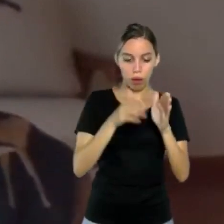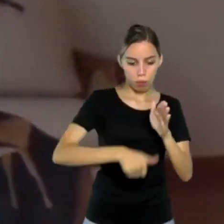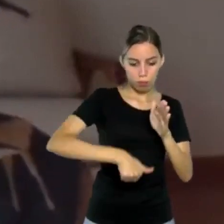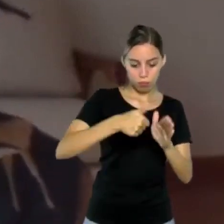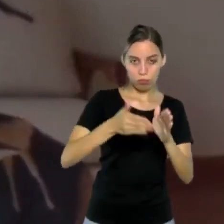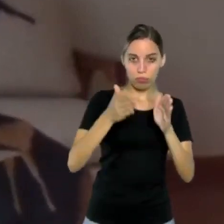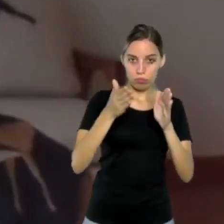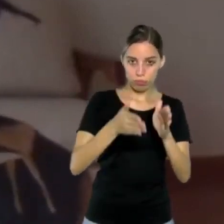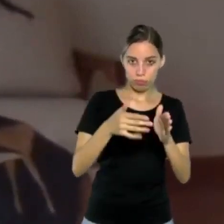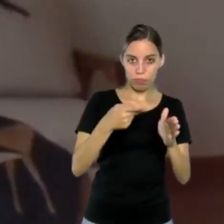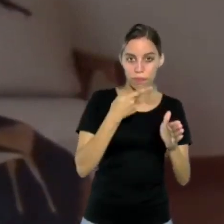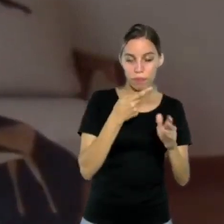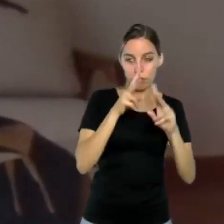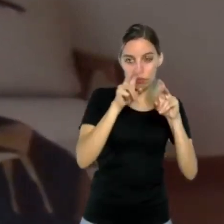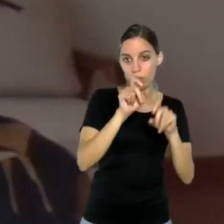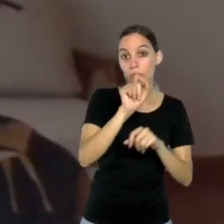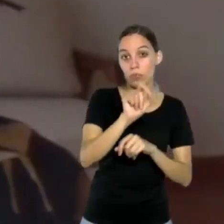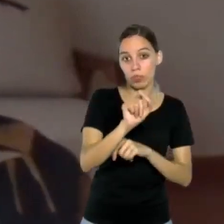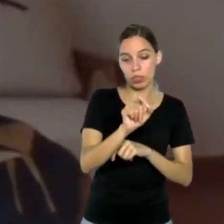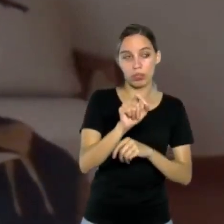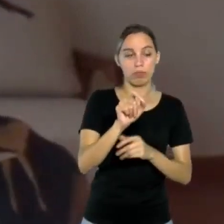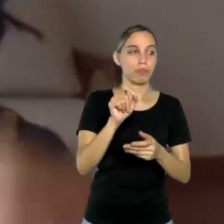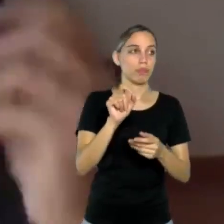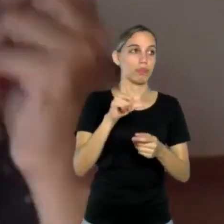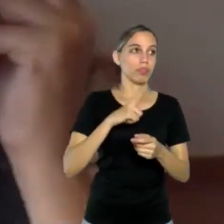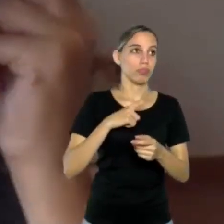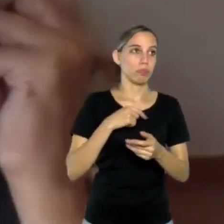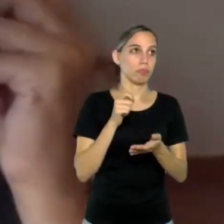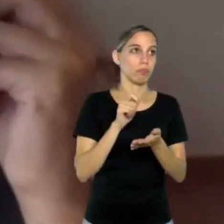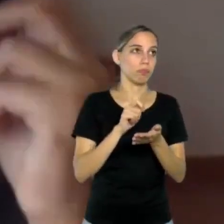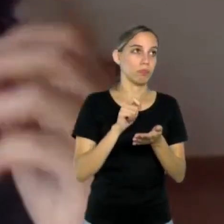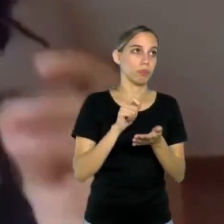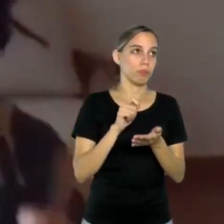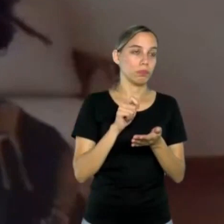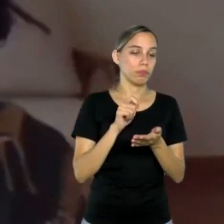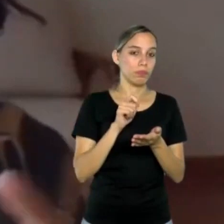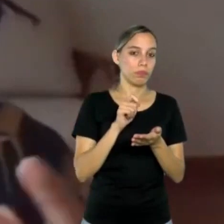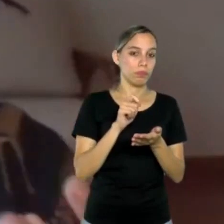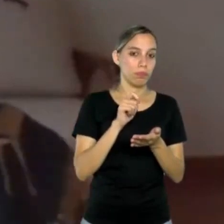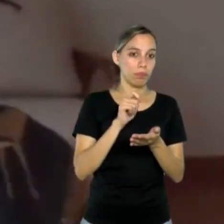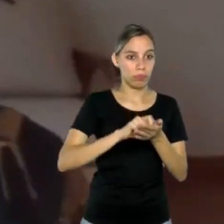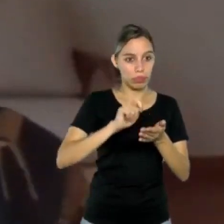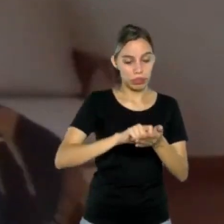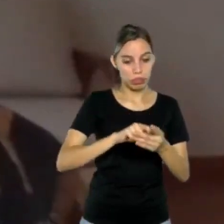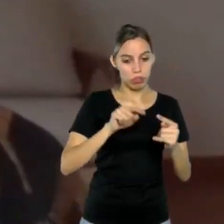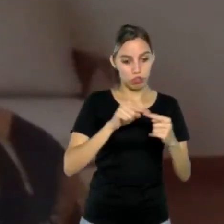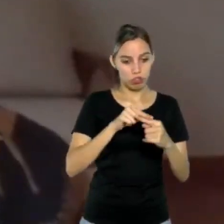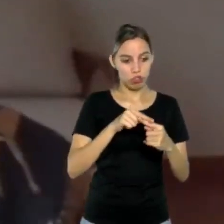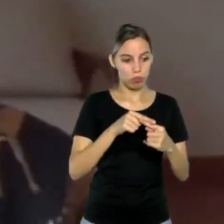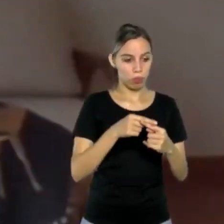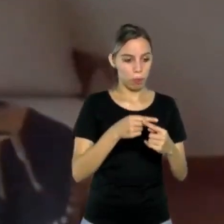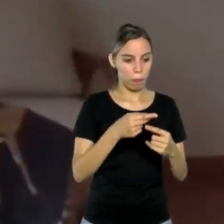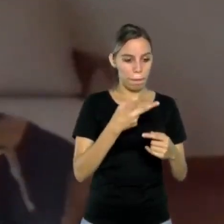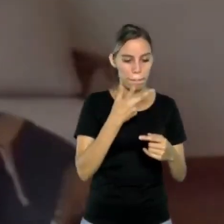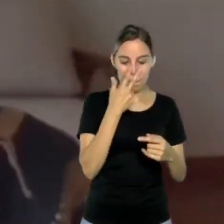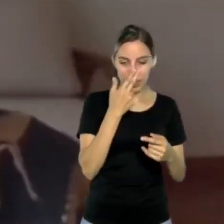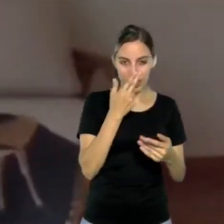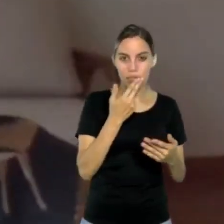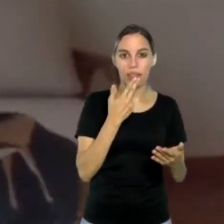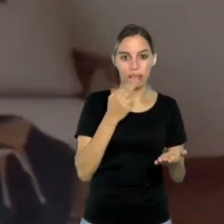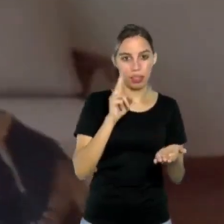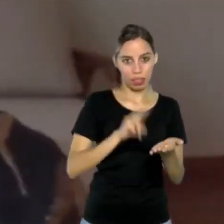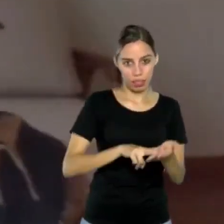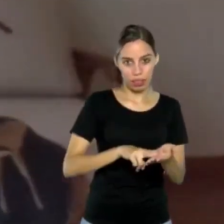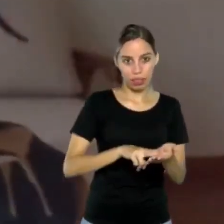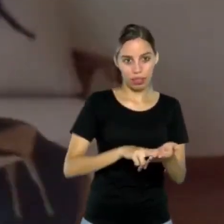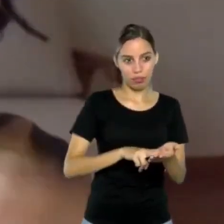de... que tem uma escrita meio que tem um formato de carta. Eu faço muito essa escrita que é